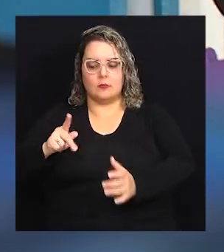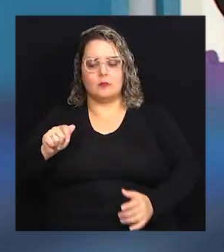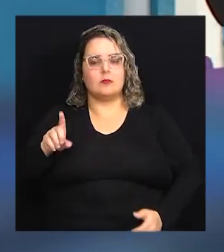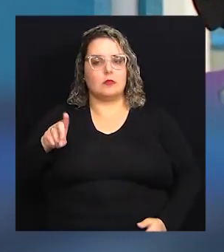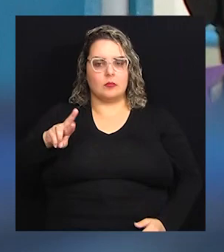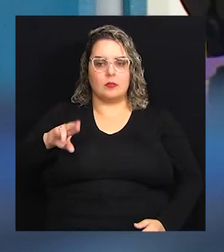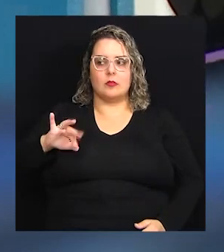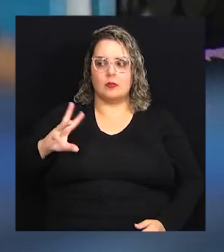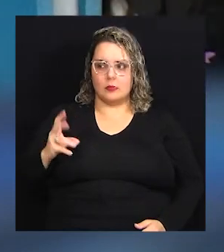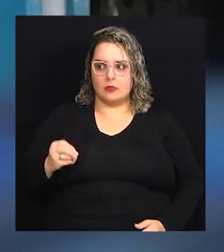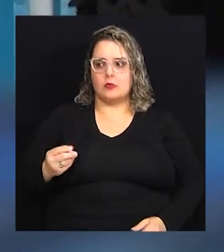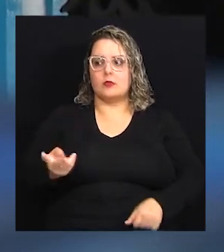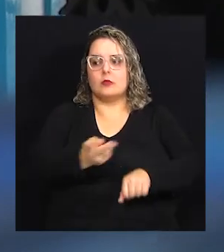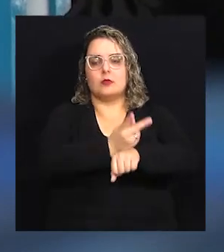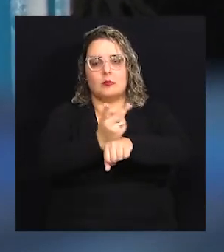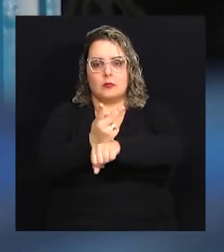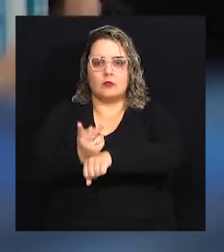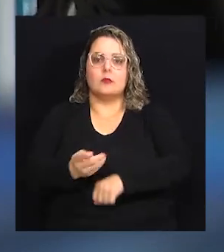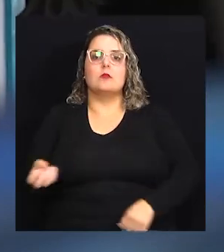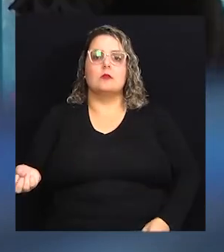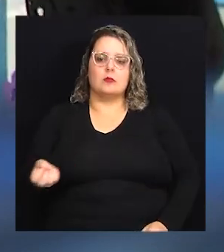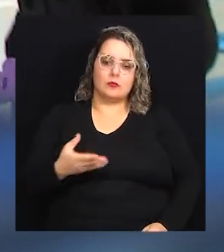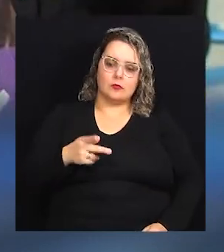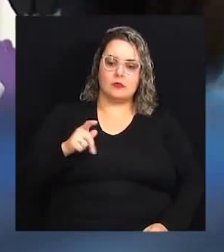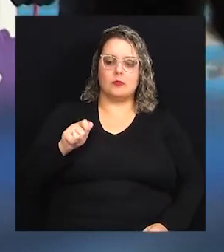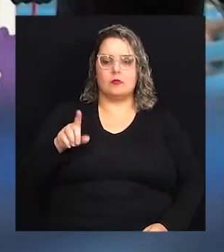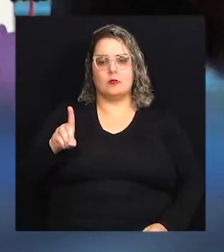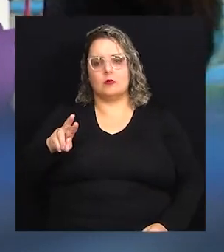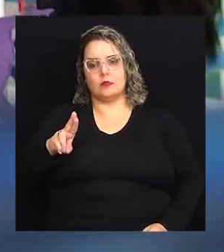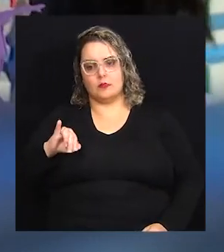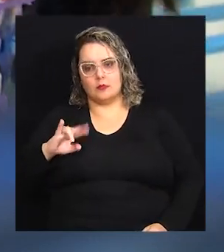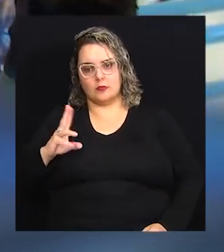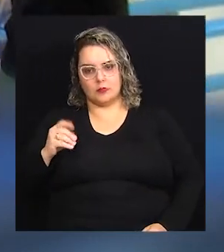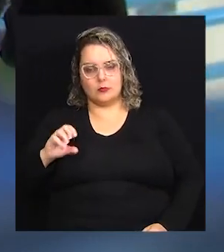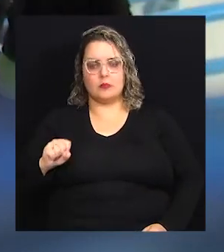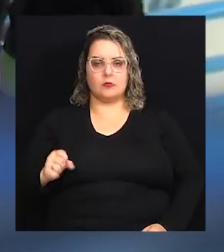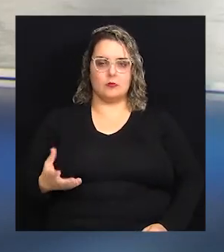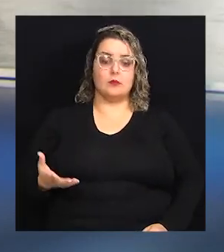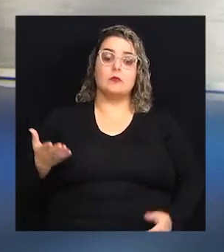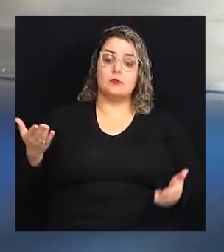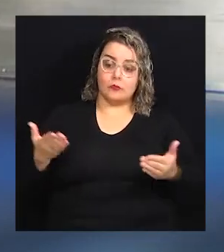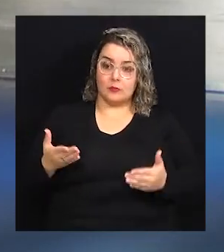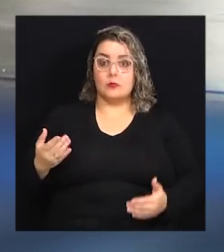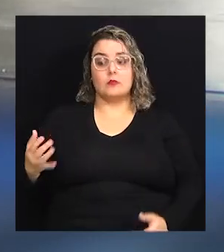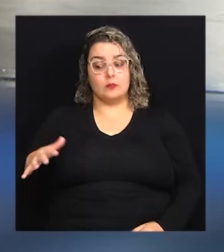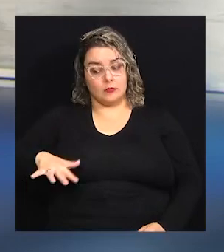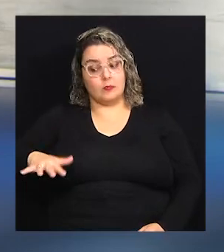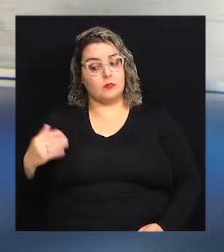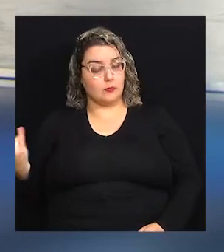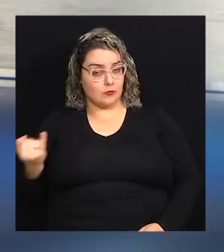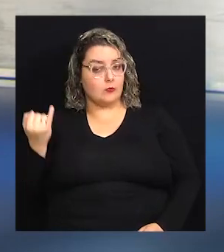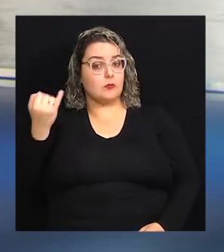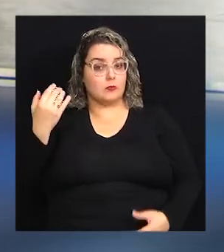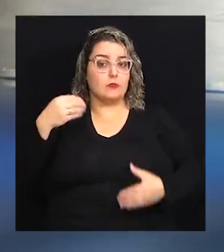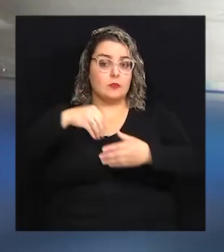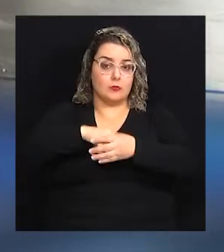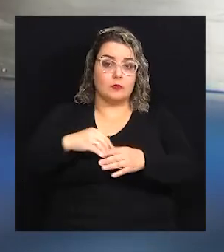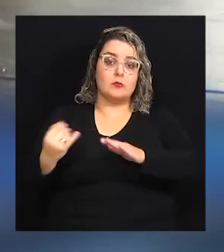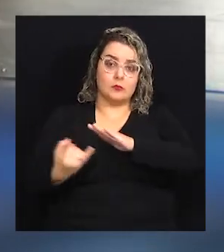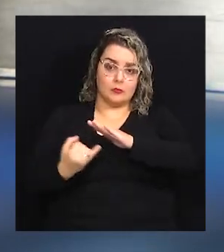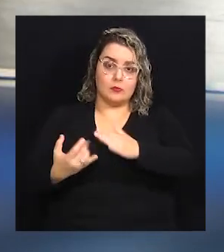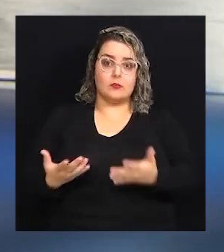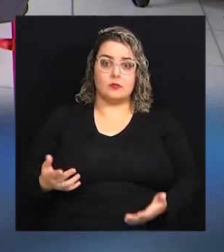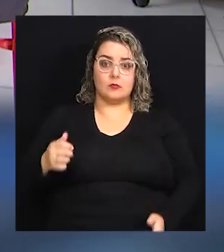ele inicia essa busca por novos padrinhos. Então eu entendo que hoje é um setor muito importante dentro